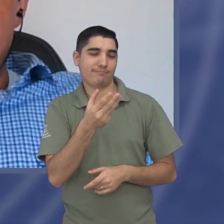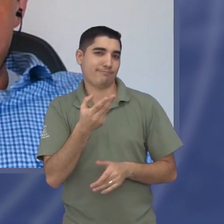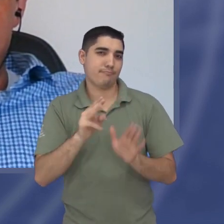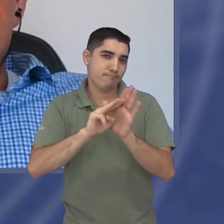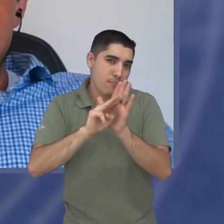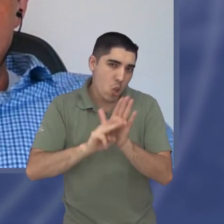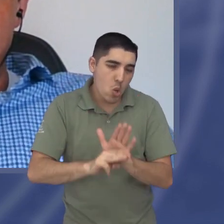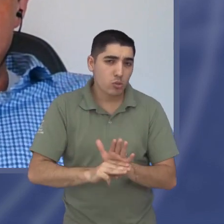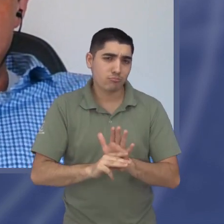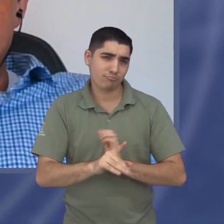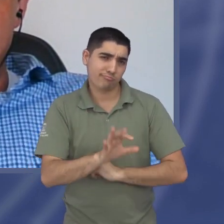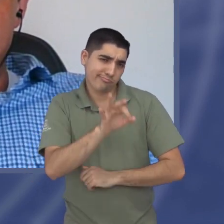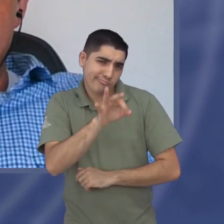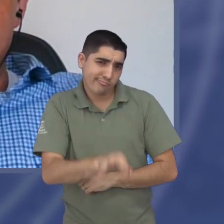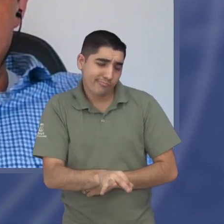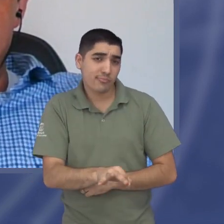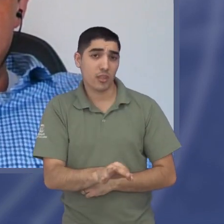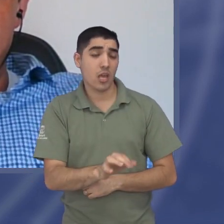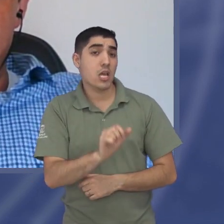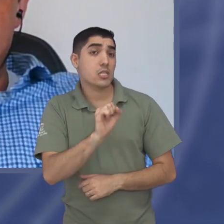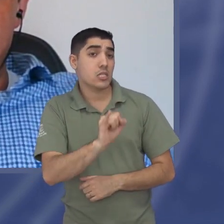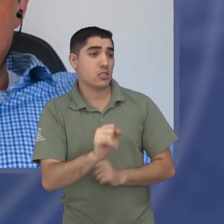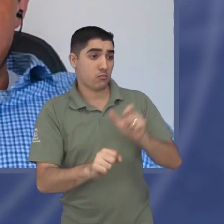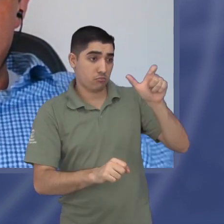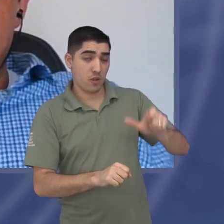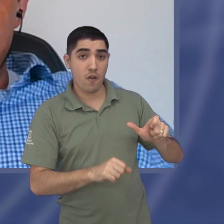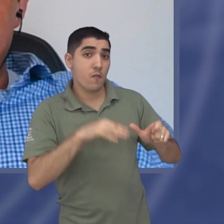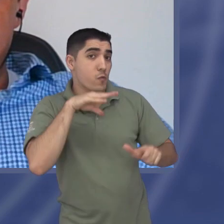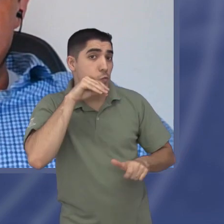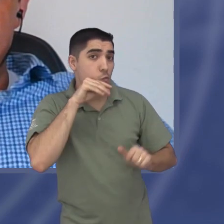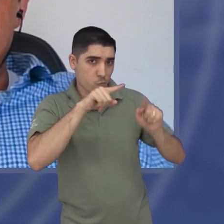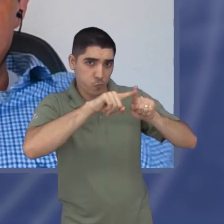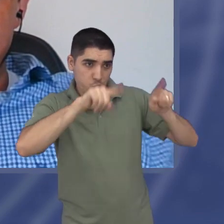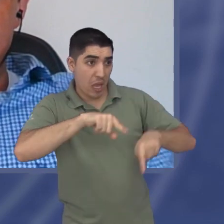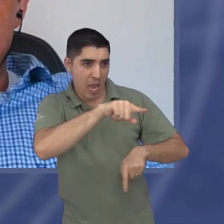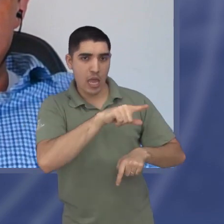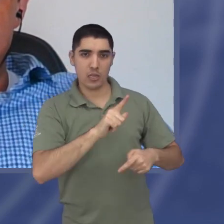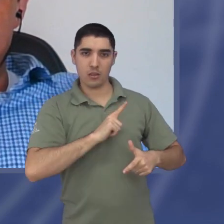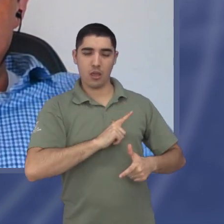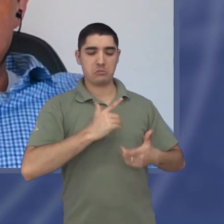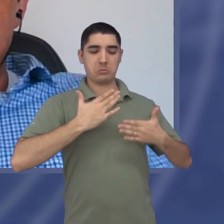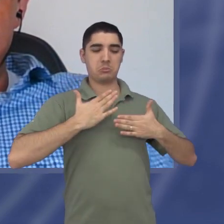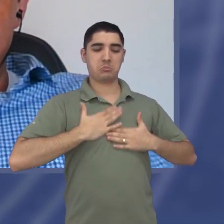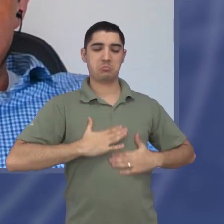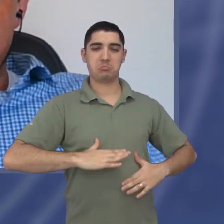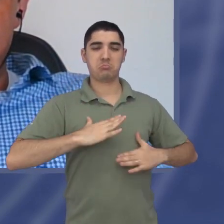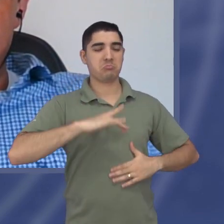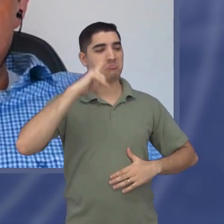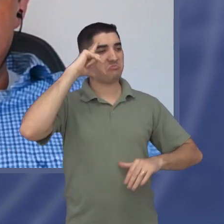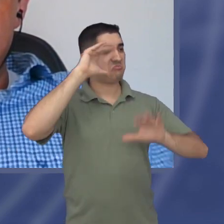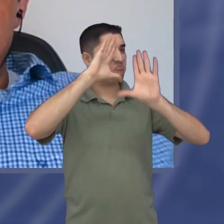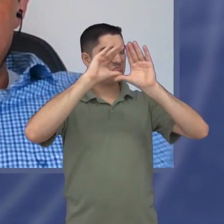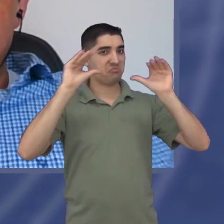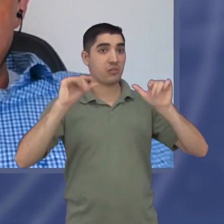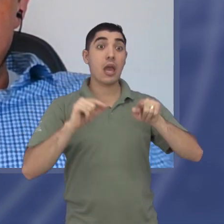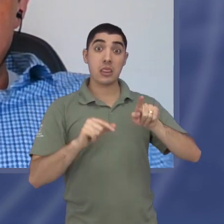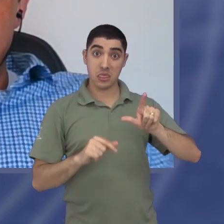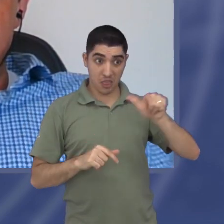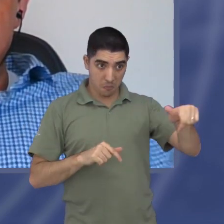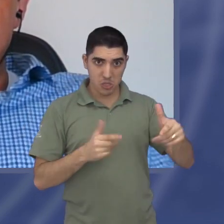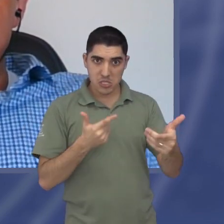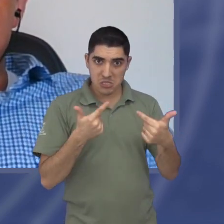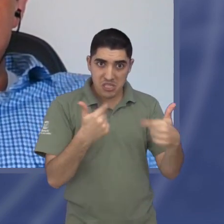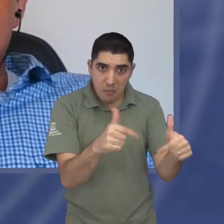um funcionário descansado tanto fisicamente quanto com a mente, ele vai trabalhar melhor, ele vai ser mais produtivo, né?